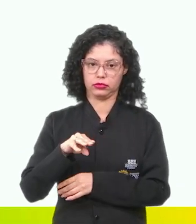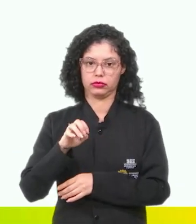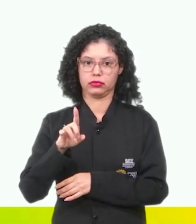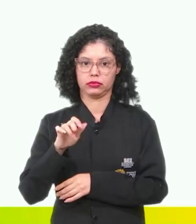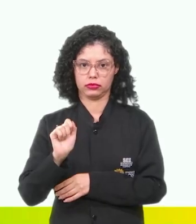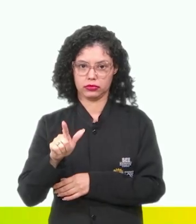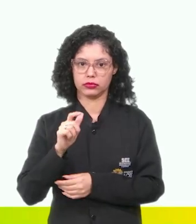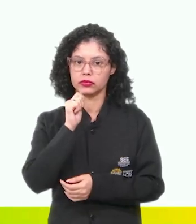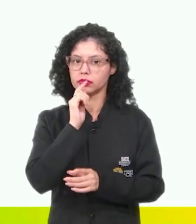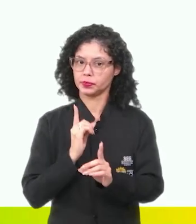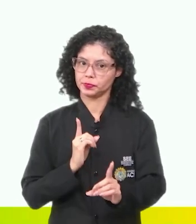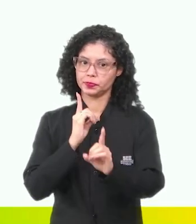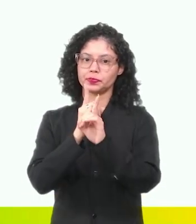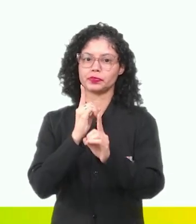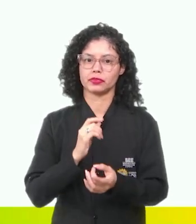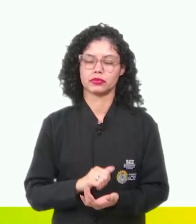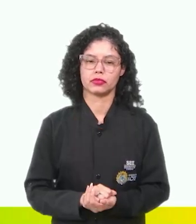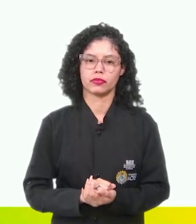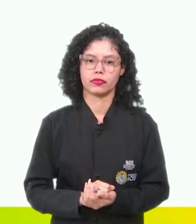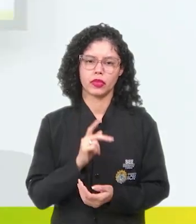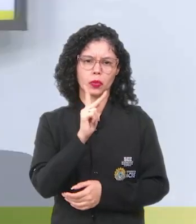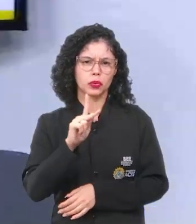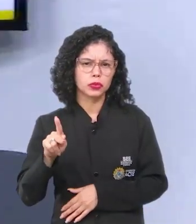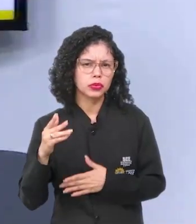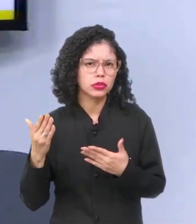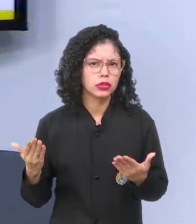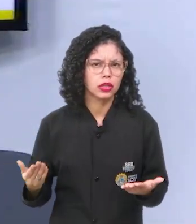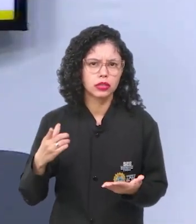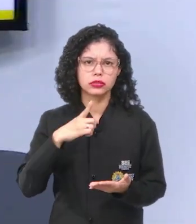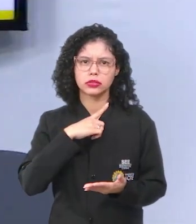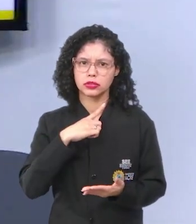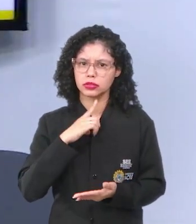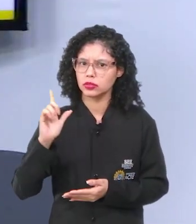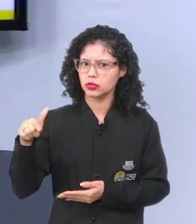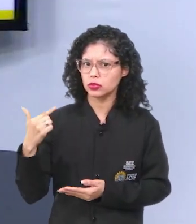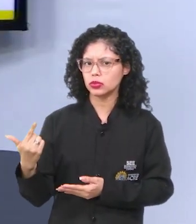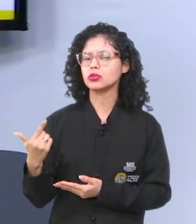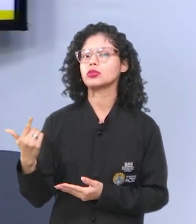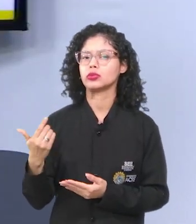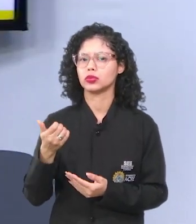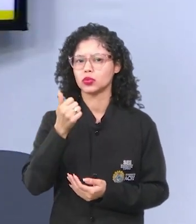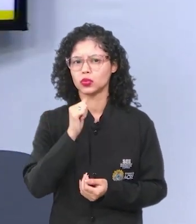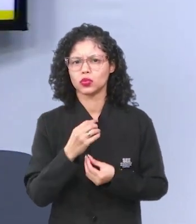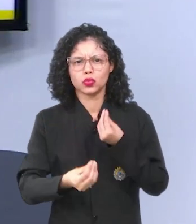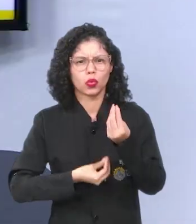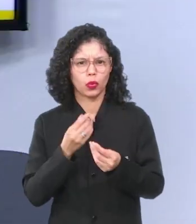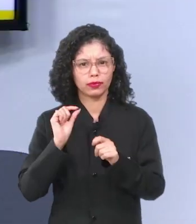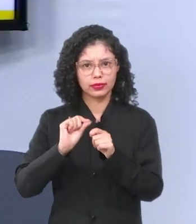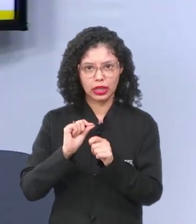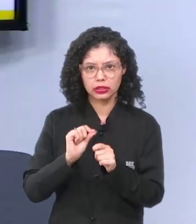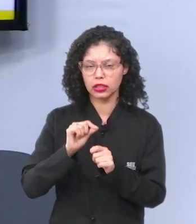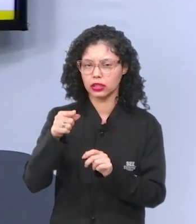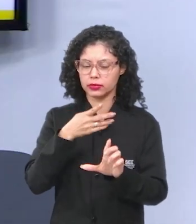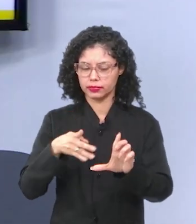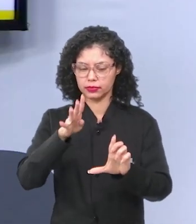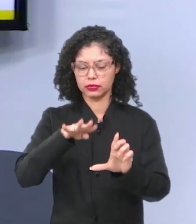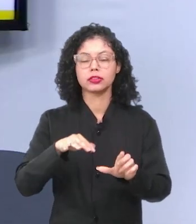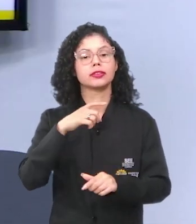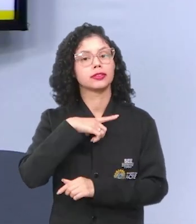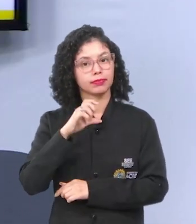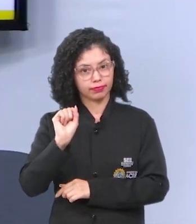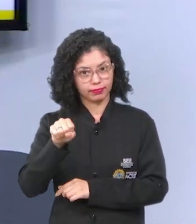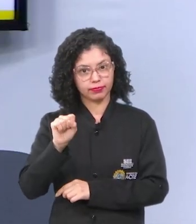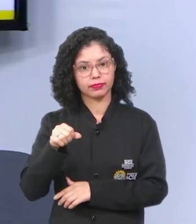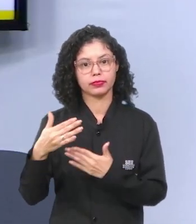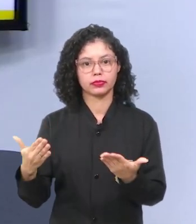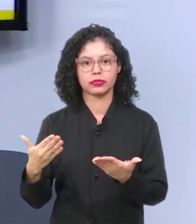acabou encontrando. Professora, existe outra maneira de fazer esse quadro? Existe, pessoal, de